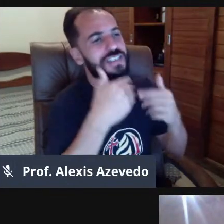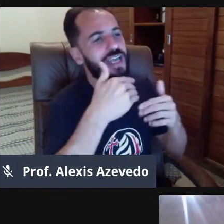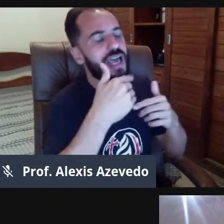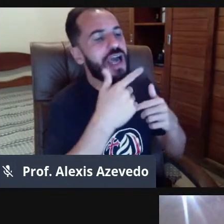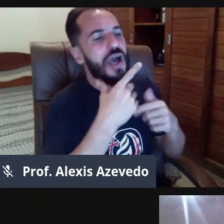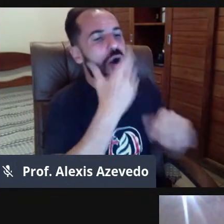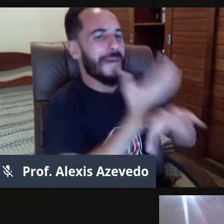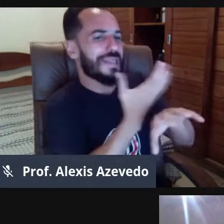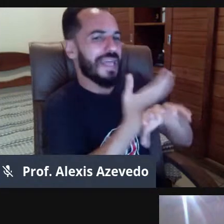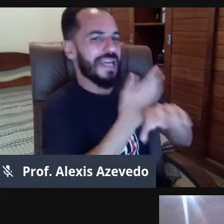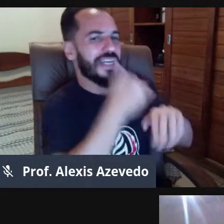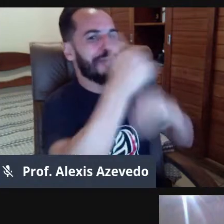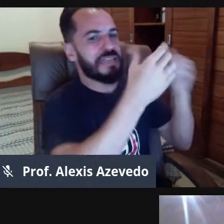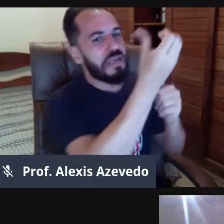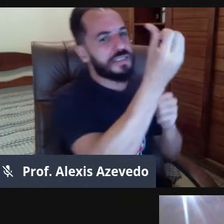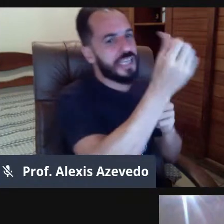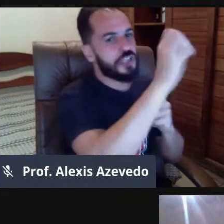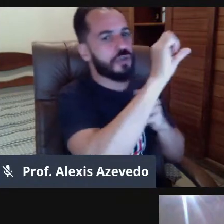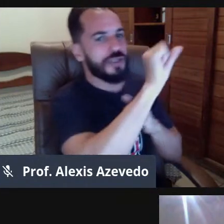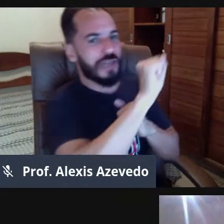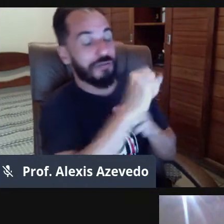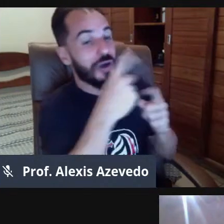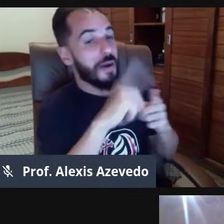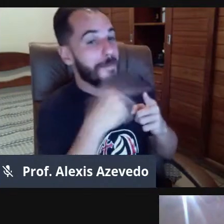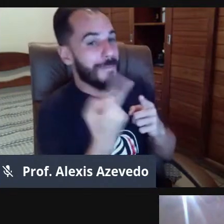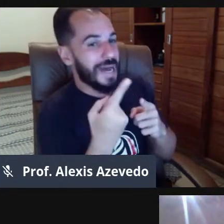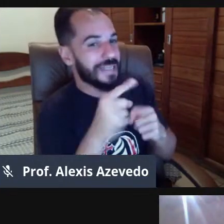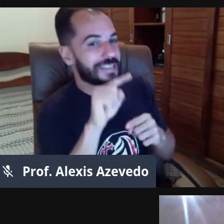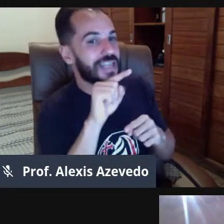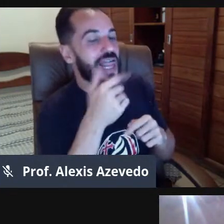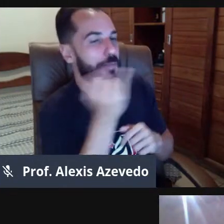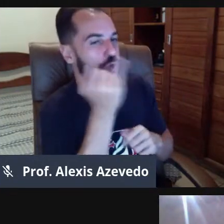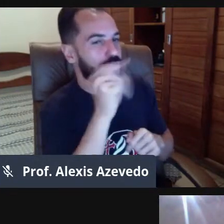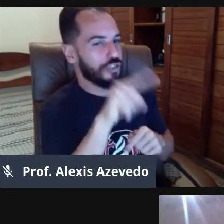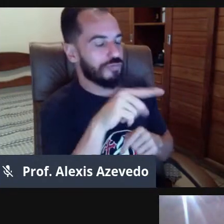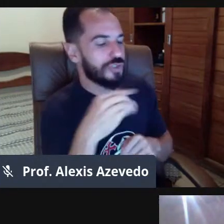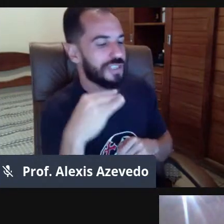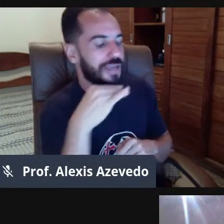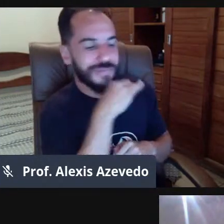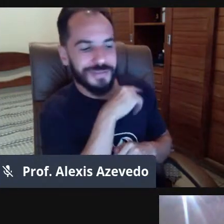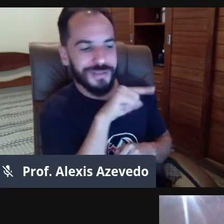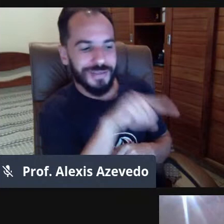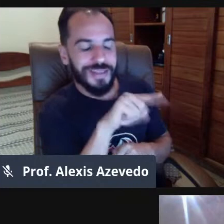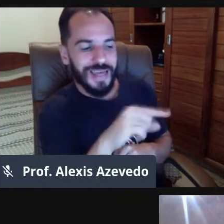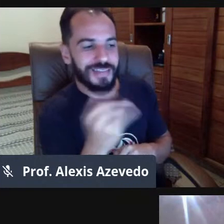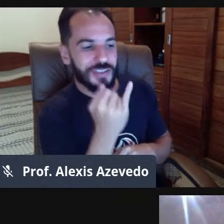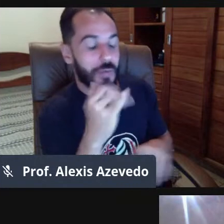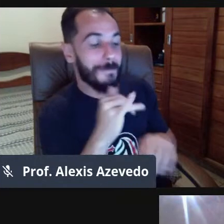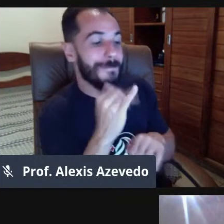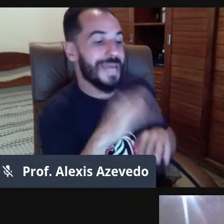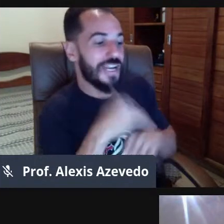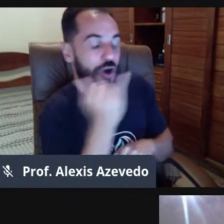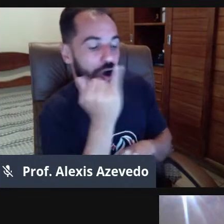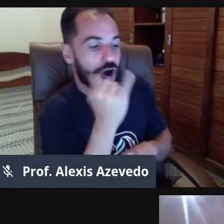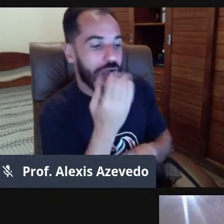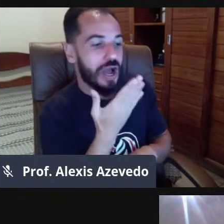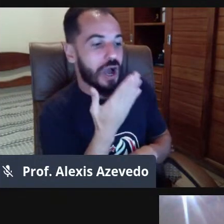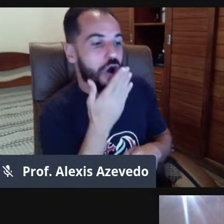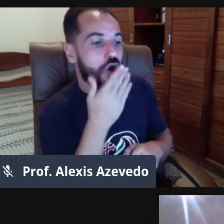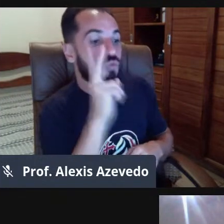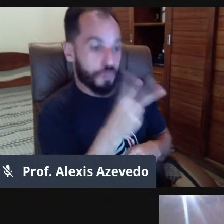estrutura curricular, ela tem um porquê, ela foi pensada, por que que você deve fazer primeiro lá o desenho de objeto, depois